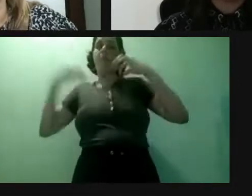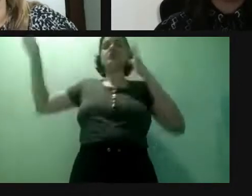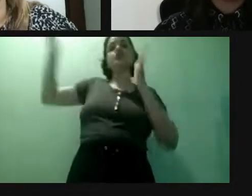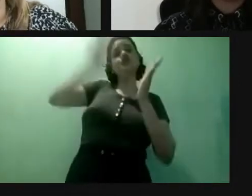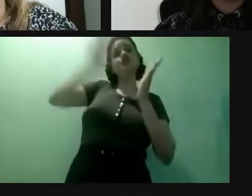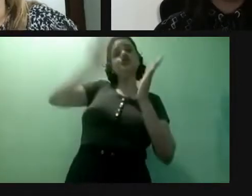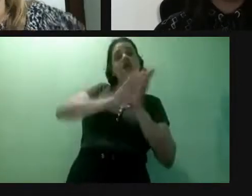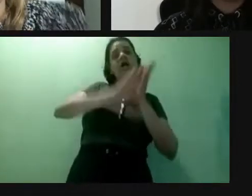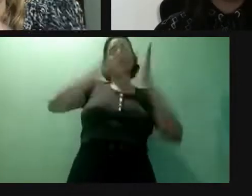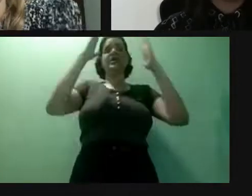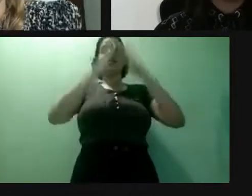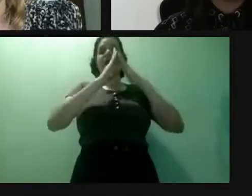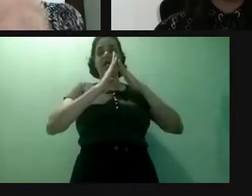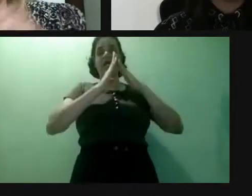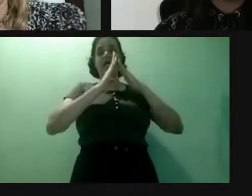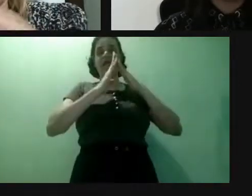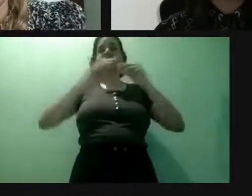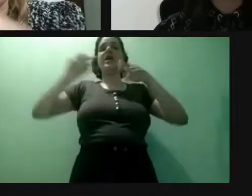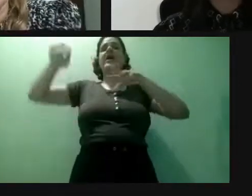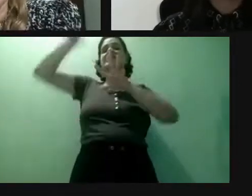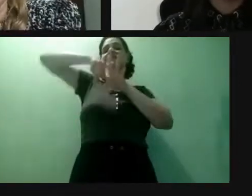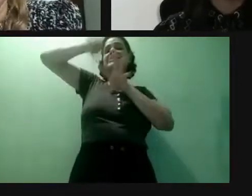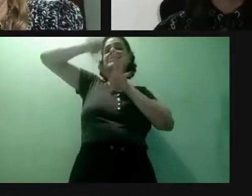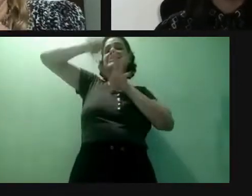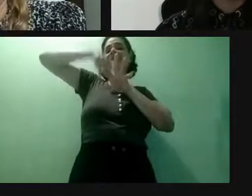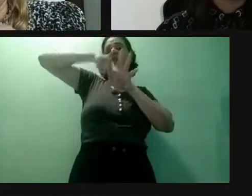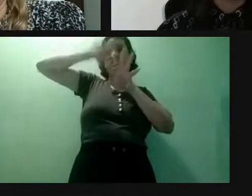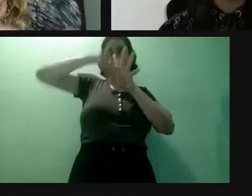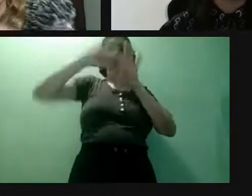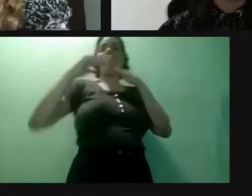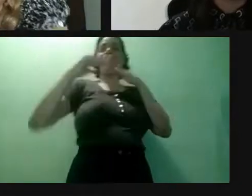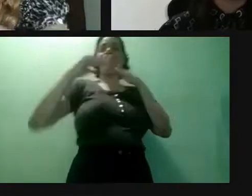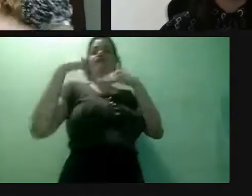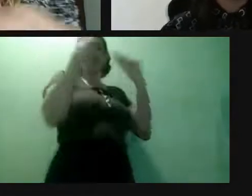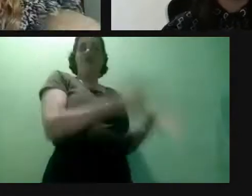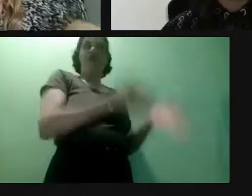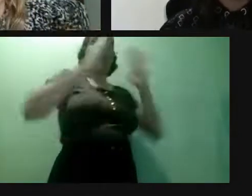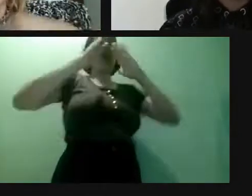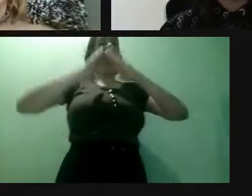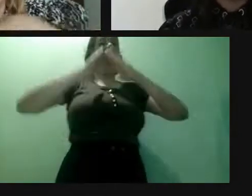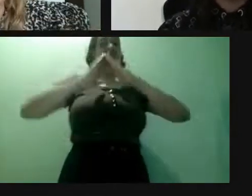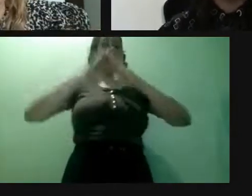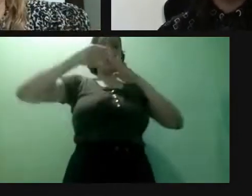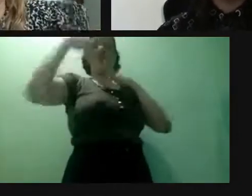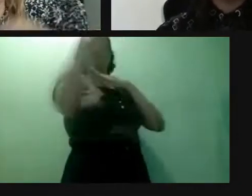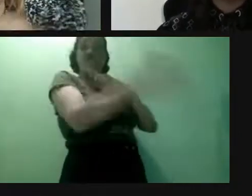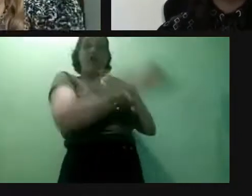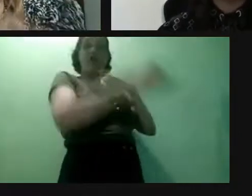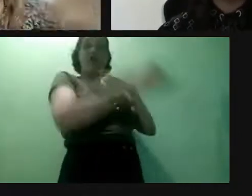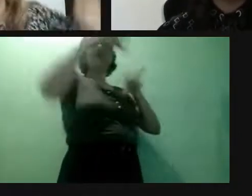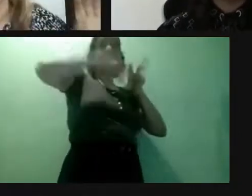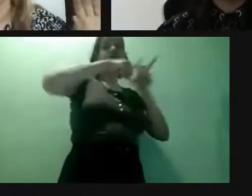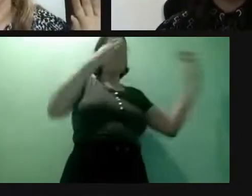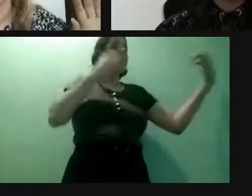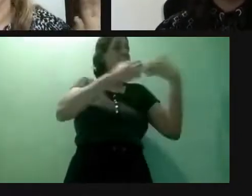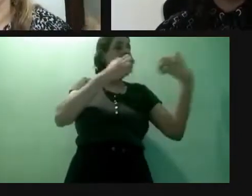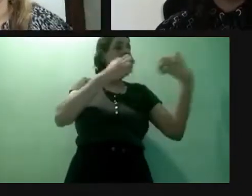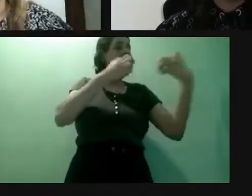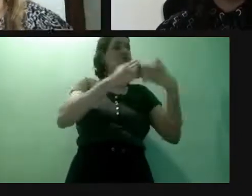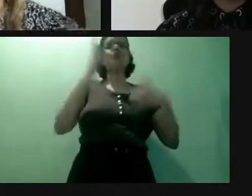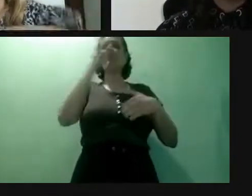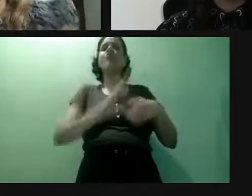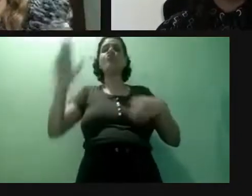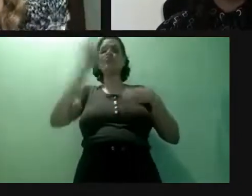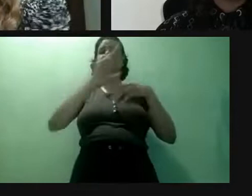até coloquei um chinelinho aqui na porta de casa, né? Porque quando eu preciso sair aqui perto, eu não uso mais o que está